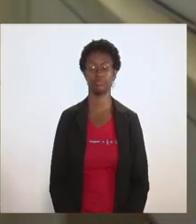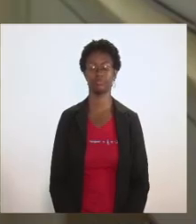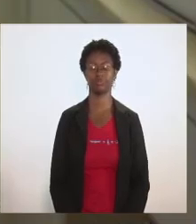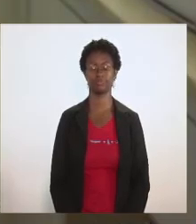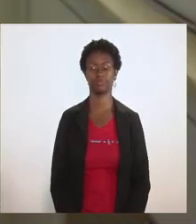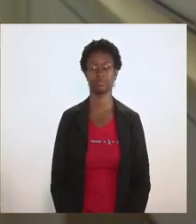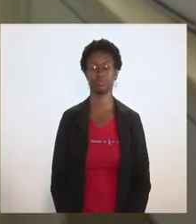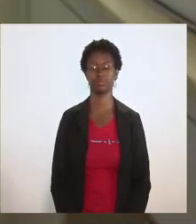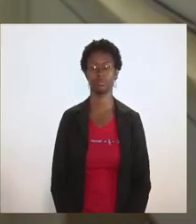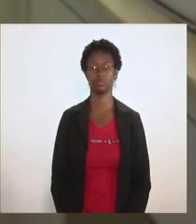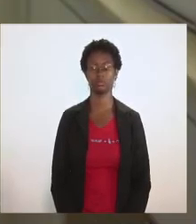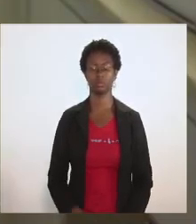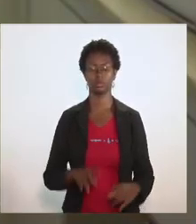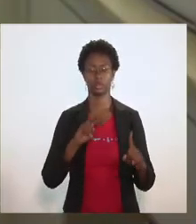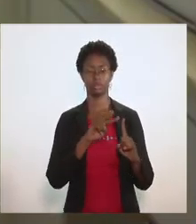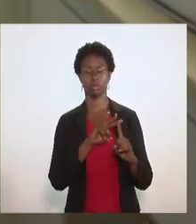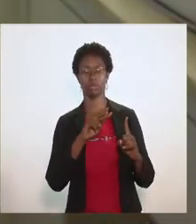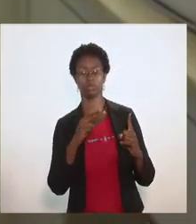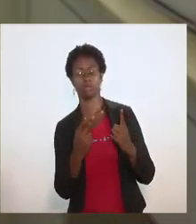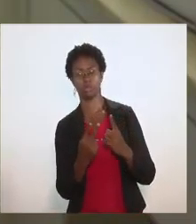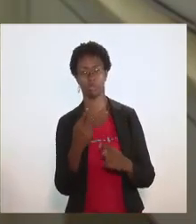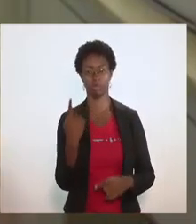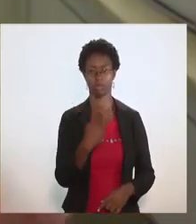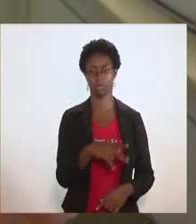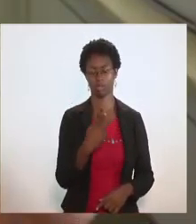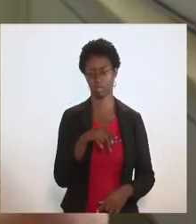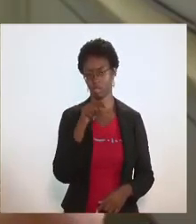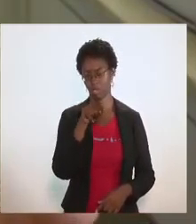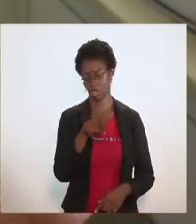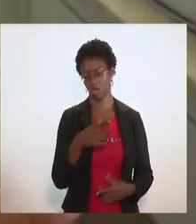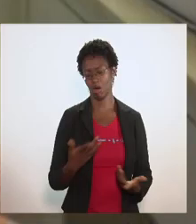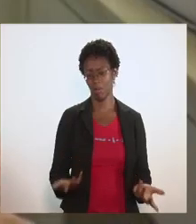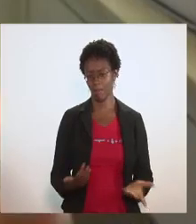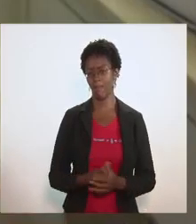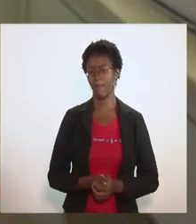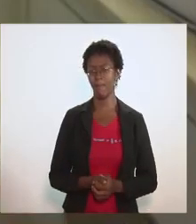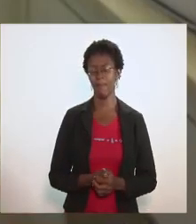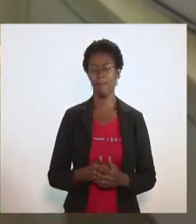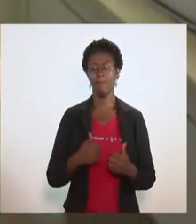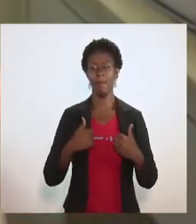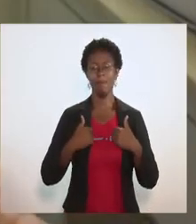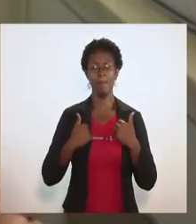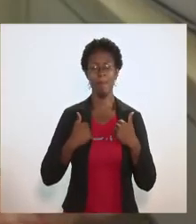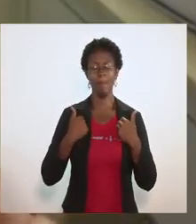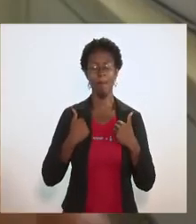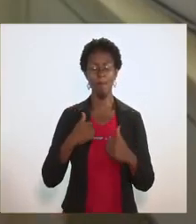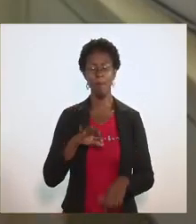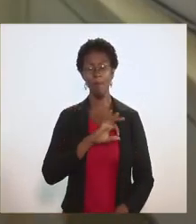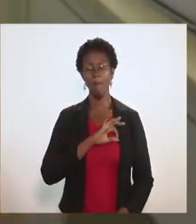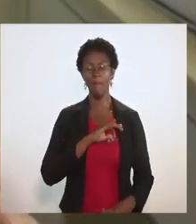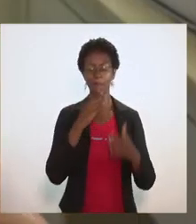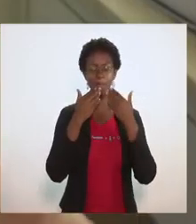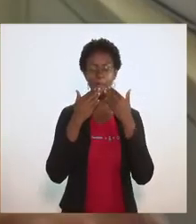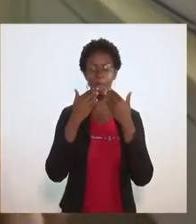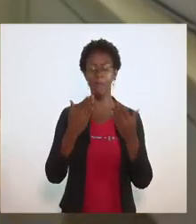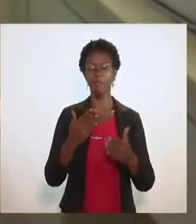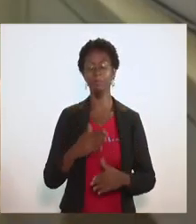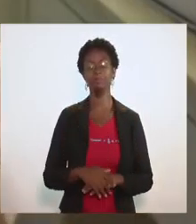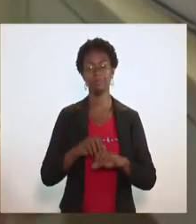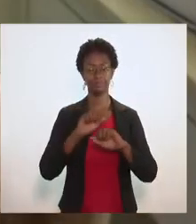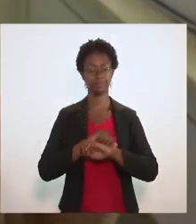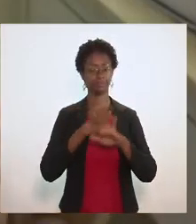esse tema já foi discutido em plenário. Projeto de lei do deputado Márcio